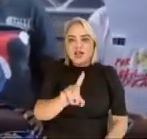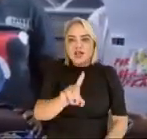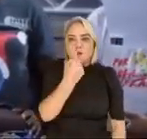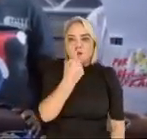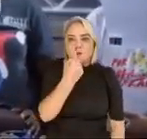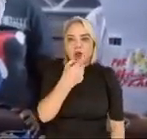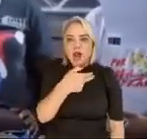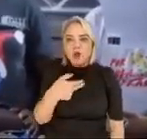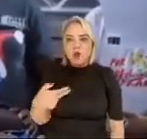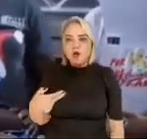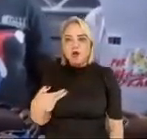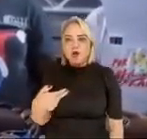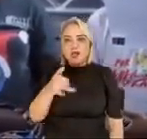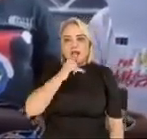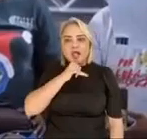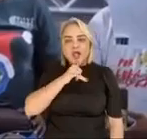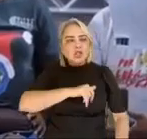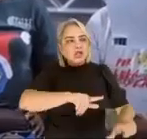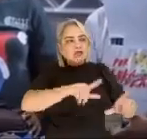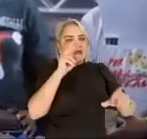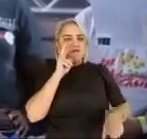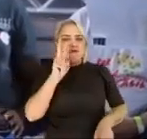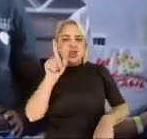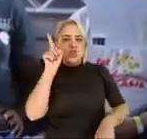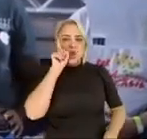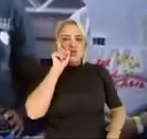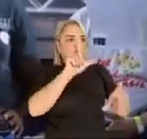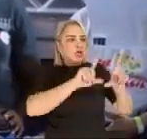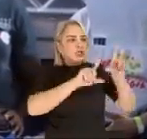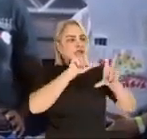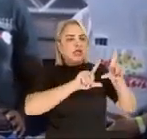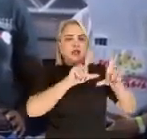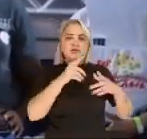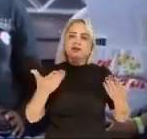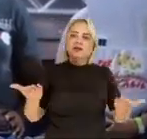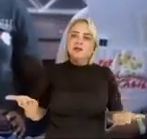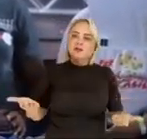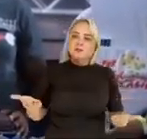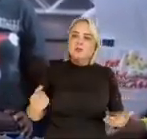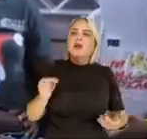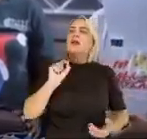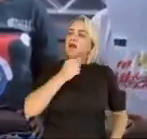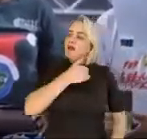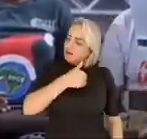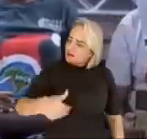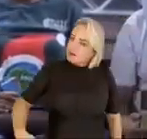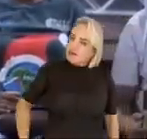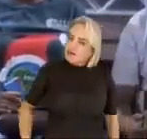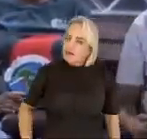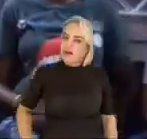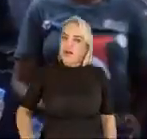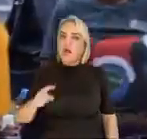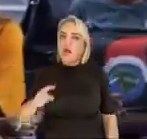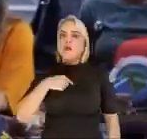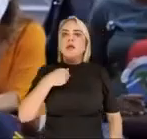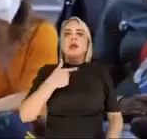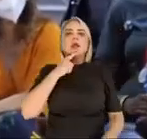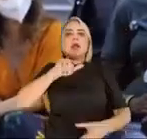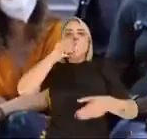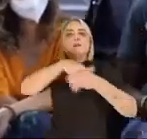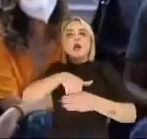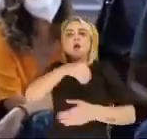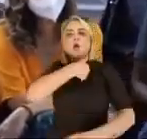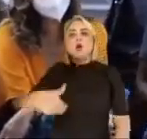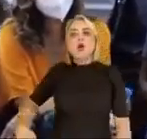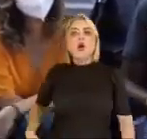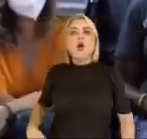que é anunciado todo dia na televisão. Para que serve governo? Para que a gente elege um governo? Para que a